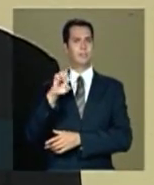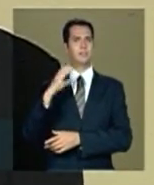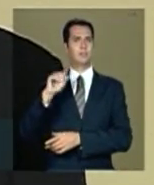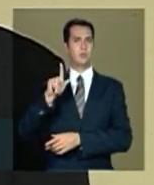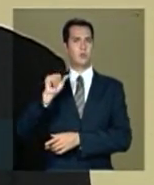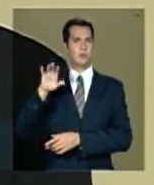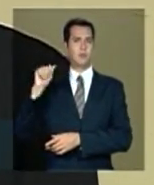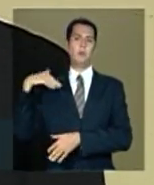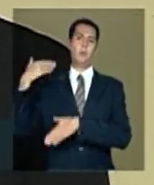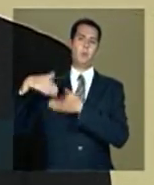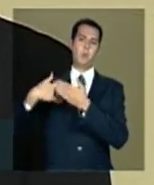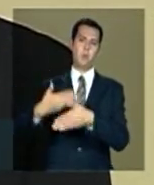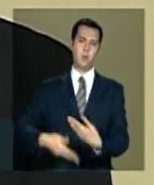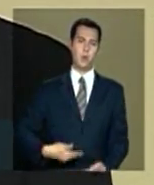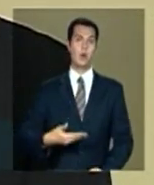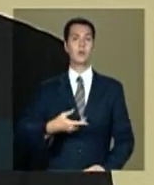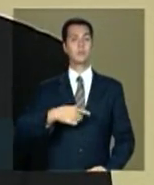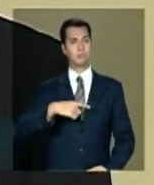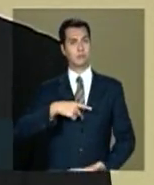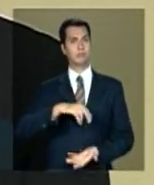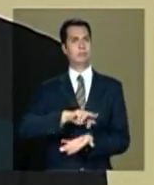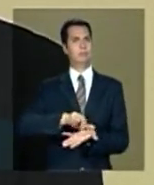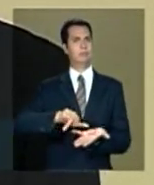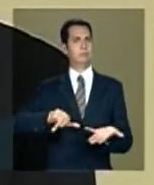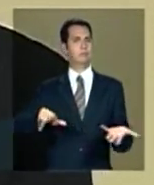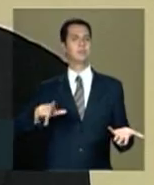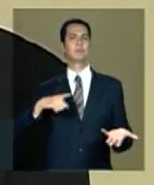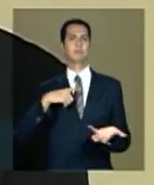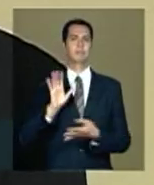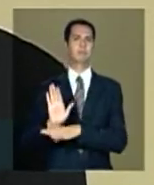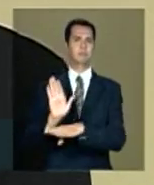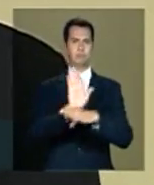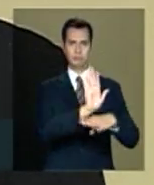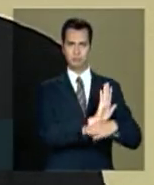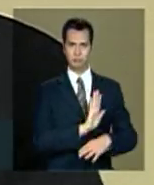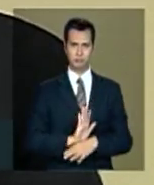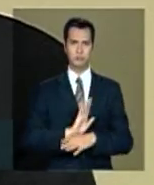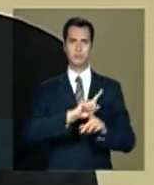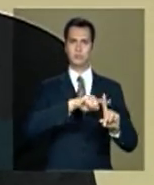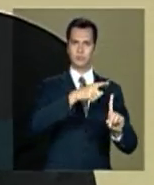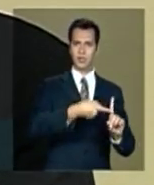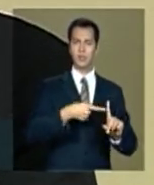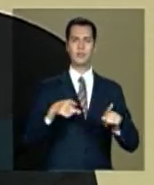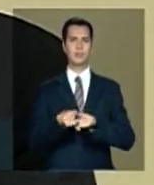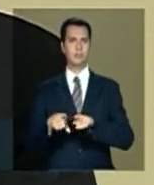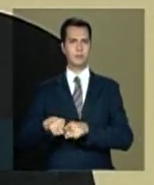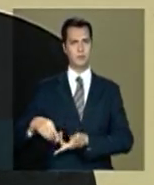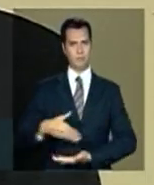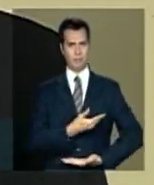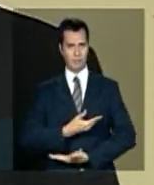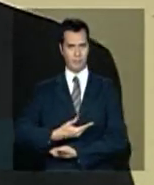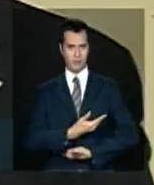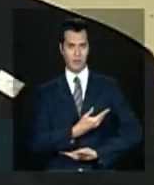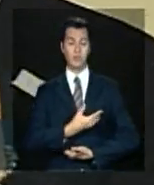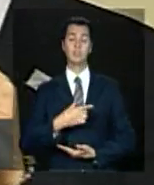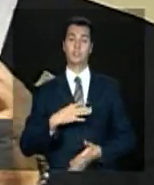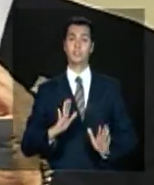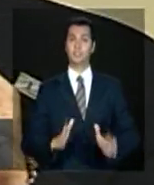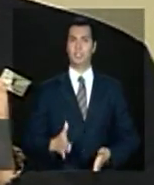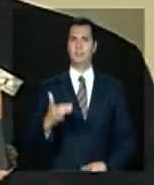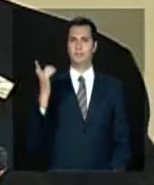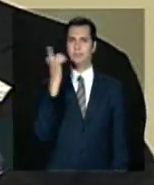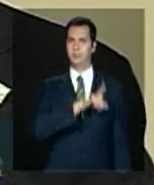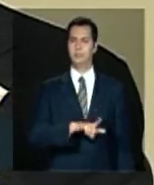melhorarmos com mais qualidade atenção a gestantes e crianças do nosso país hoje nós já temos mais de 1.800